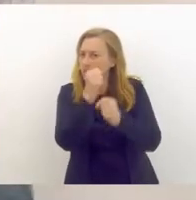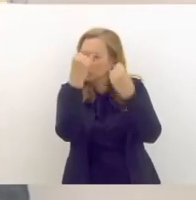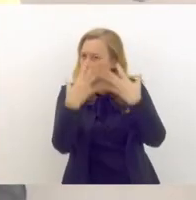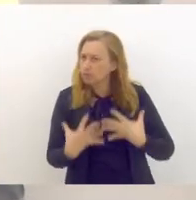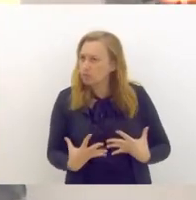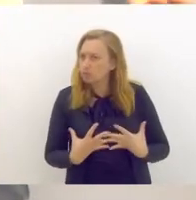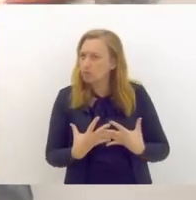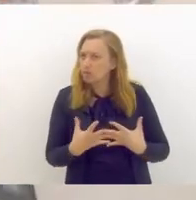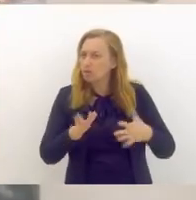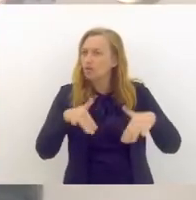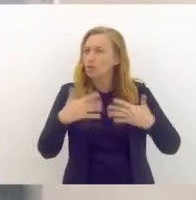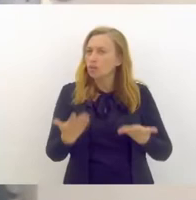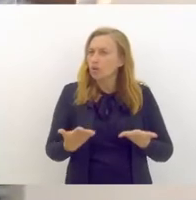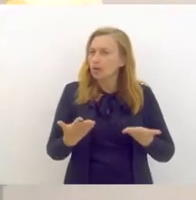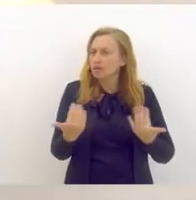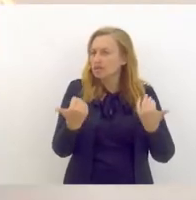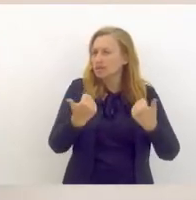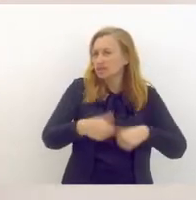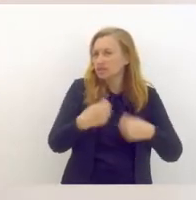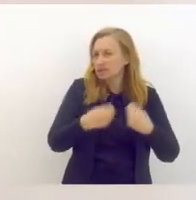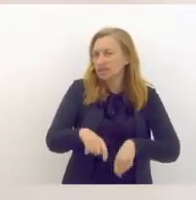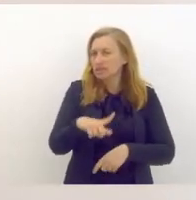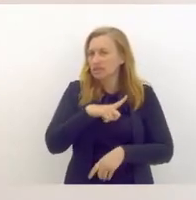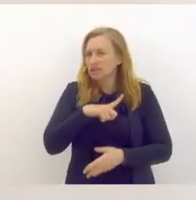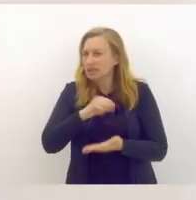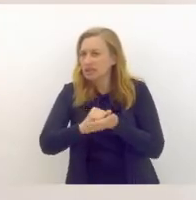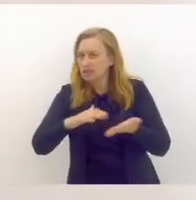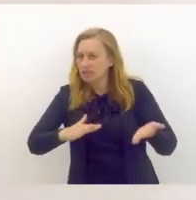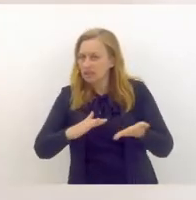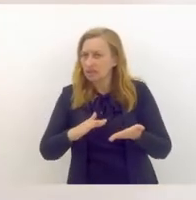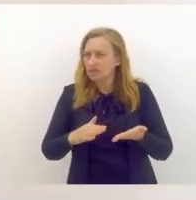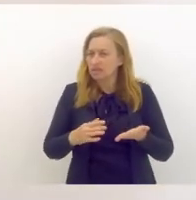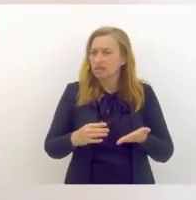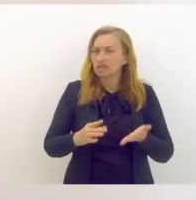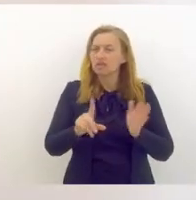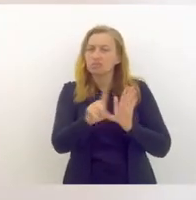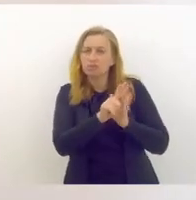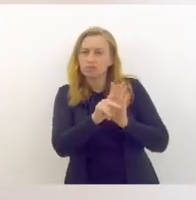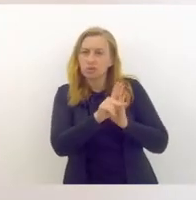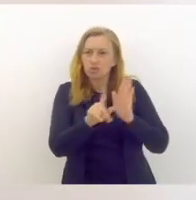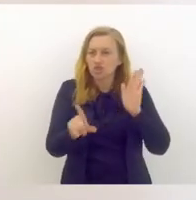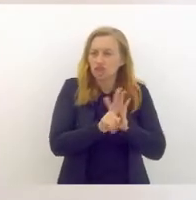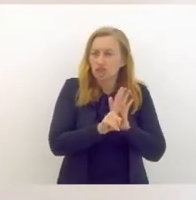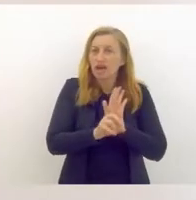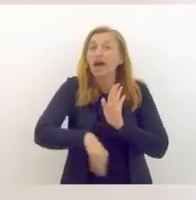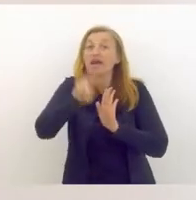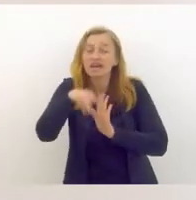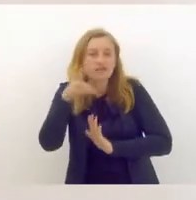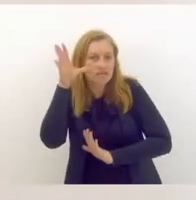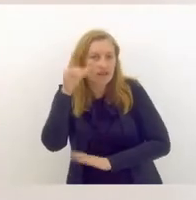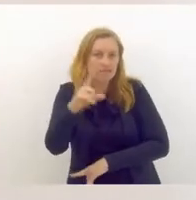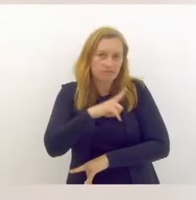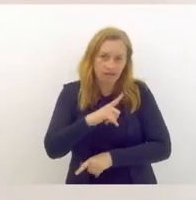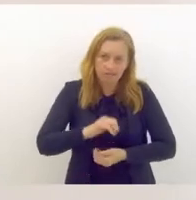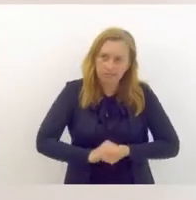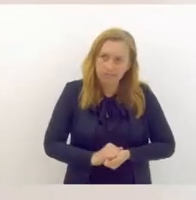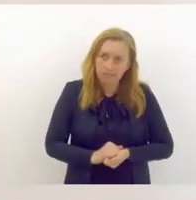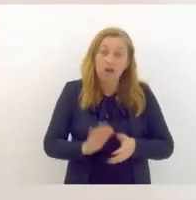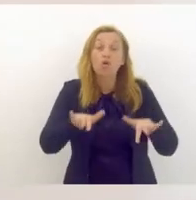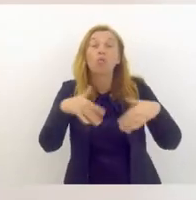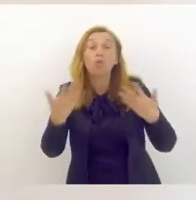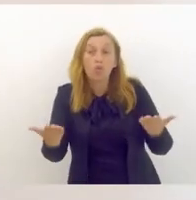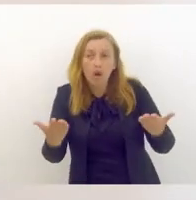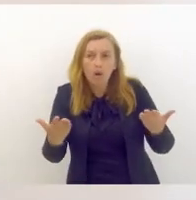as demandas que se fazem presentes, nesse projeto de lei, a quem interessa, né, quais são